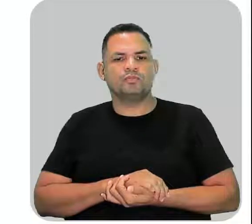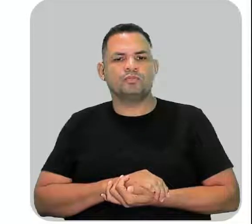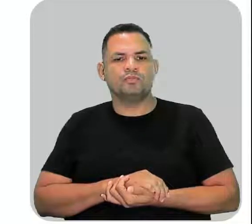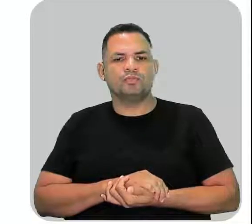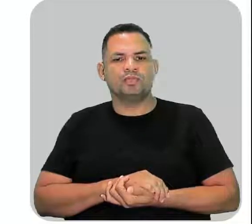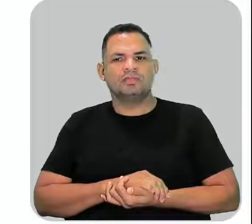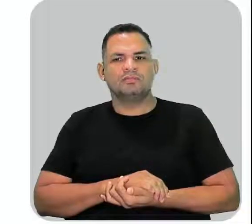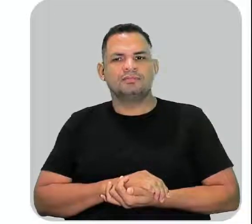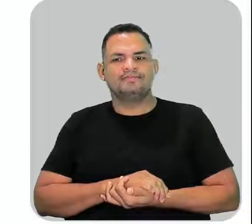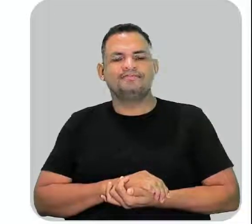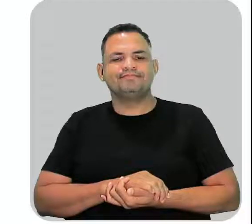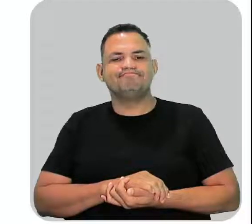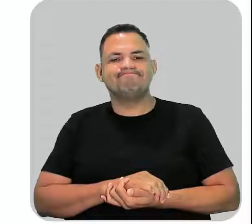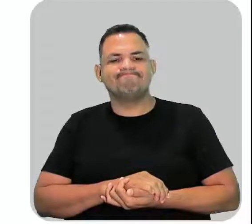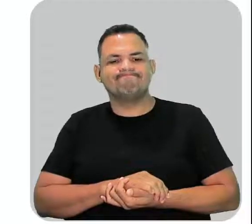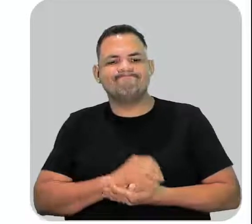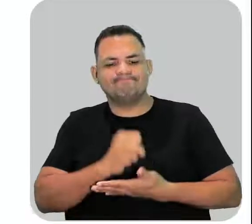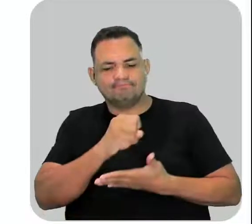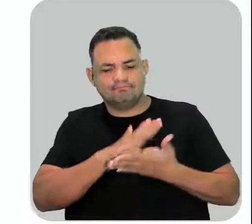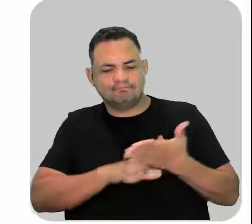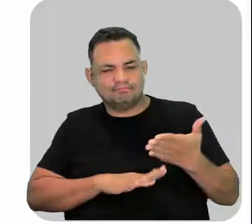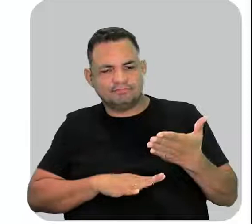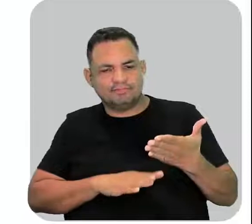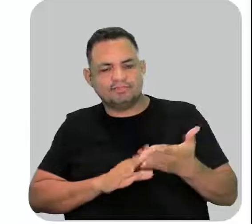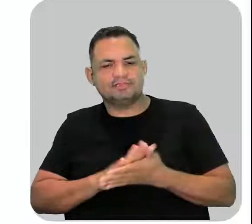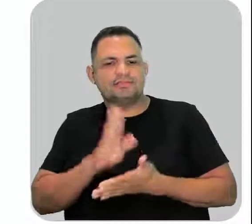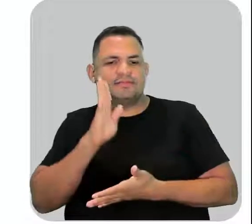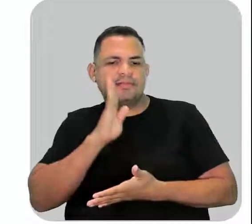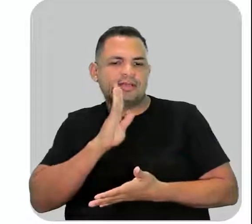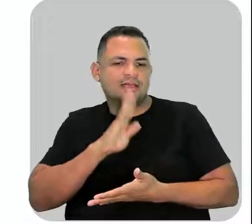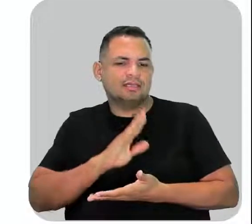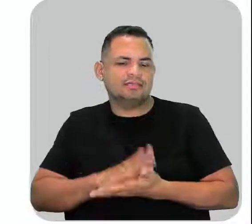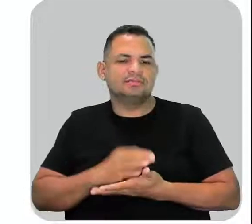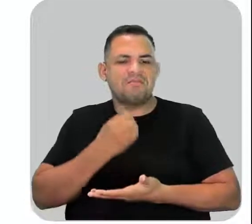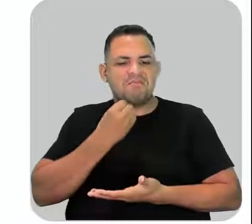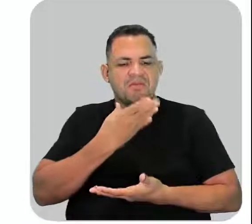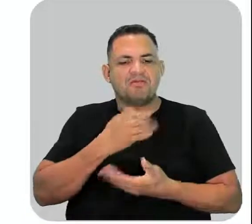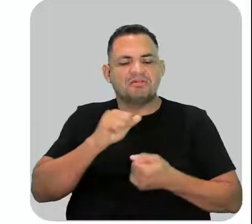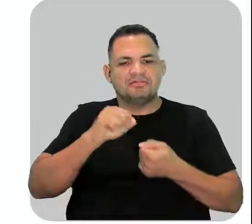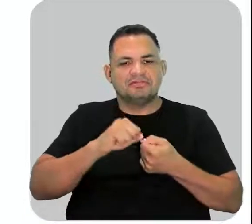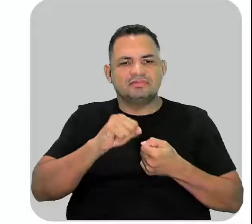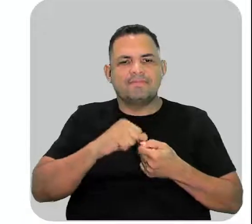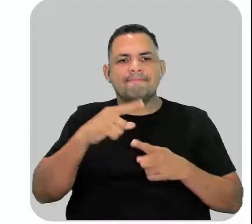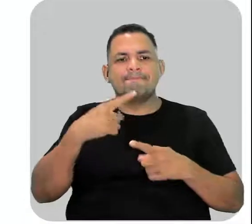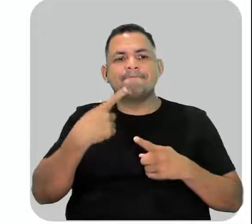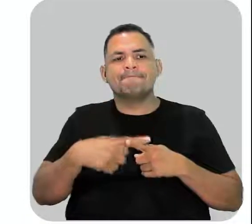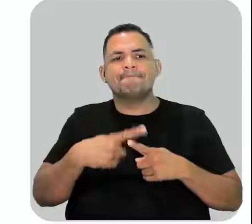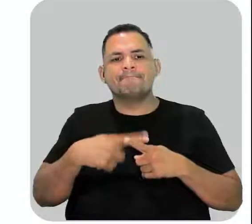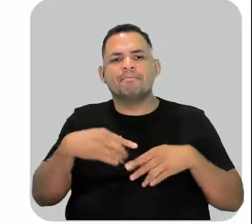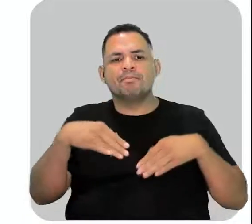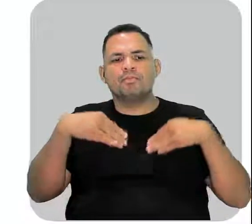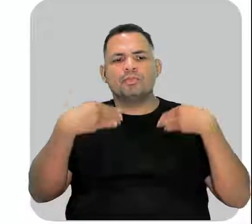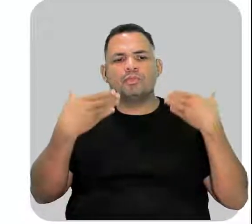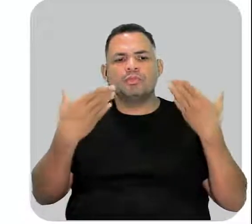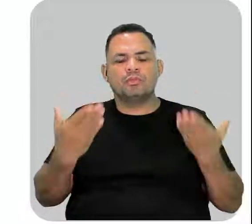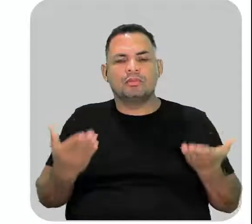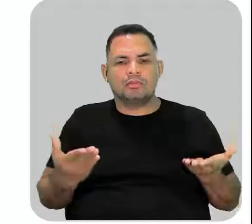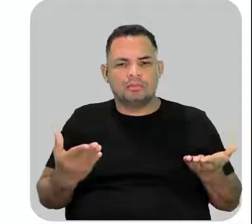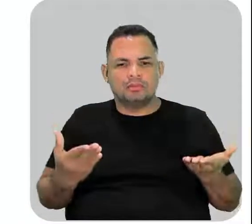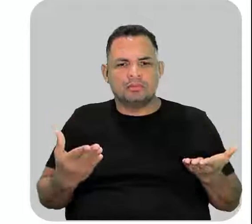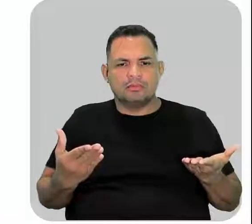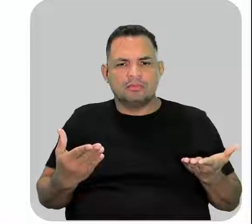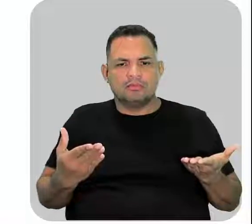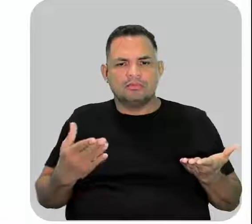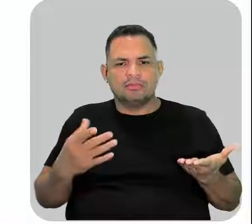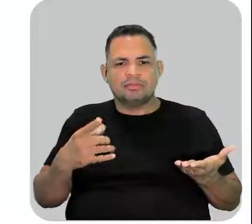uma questão muito bacana, muito legal de ser feita, porque o que acontece? Quando a gente está